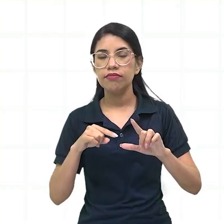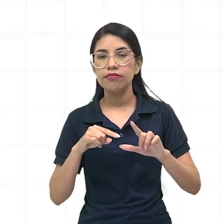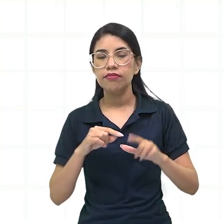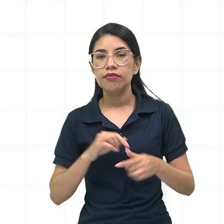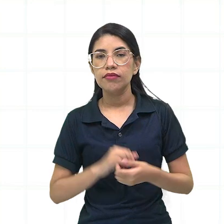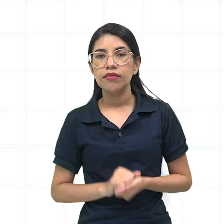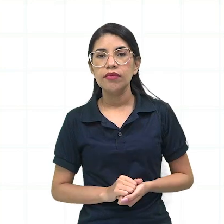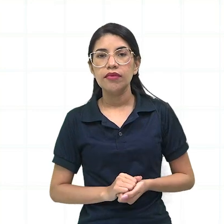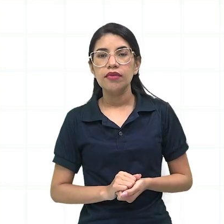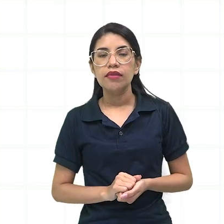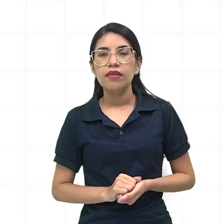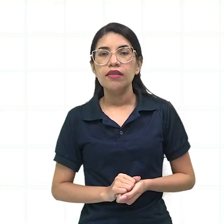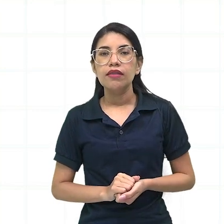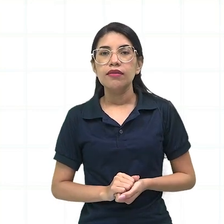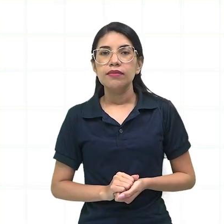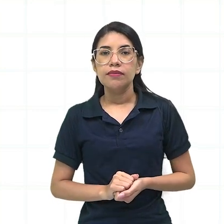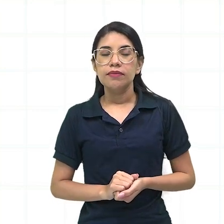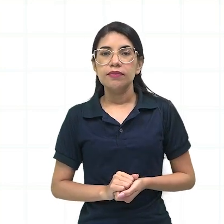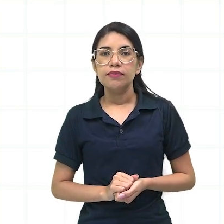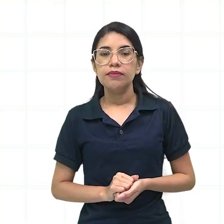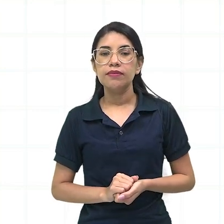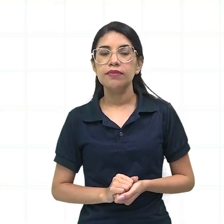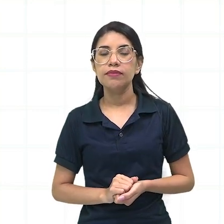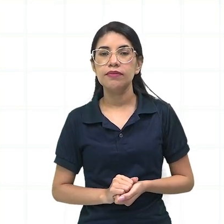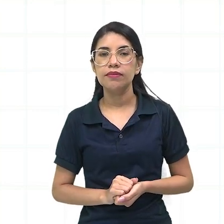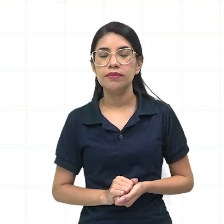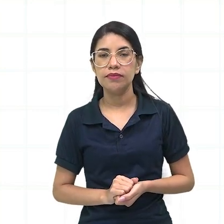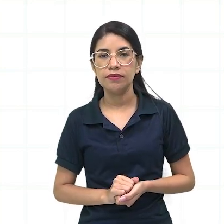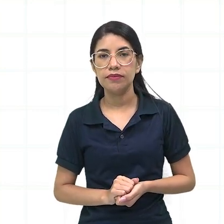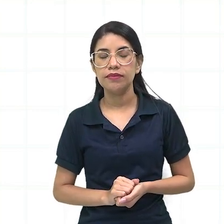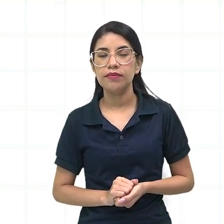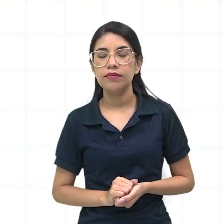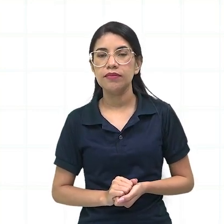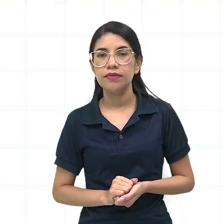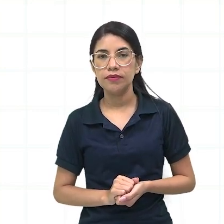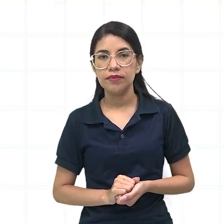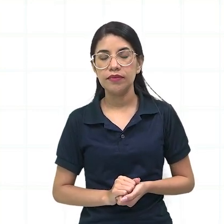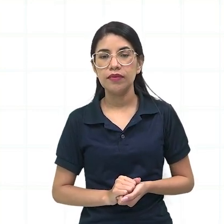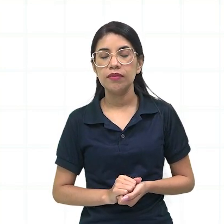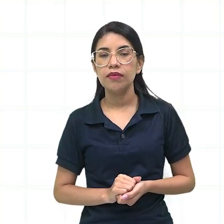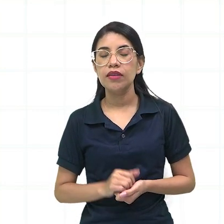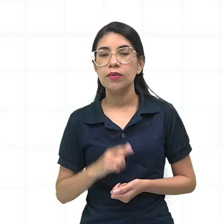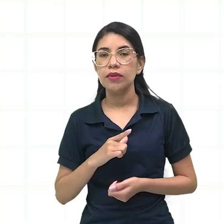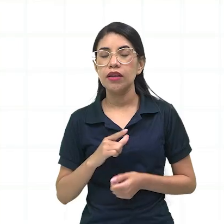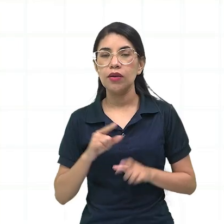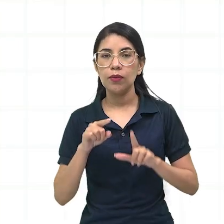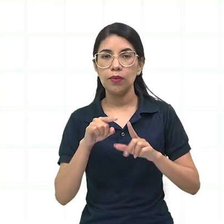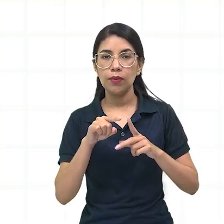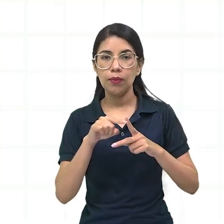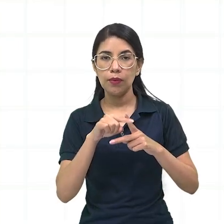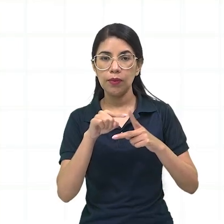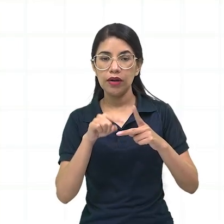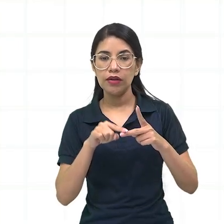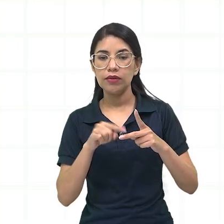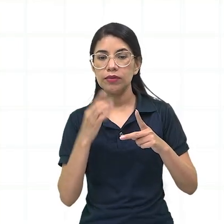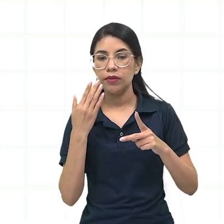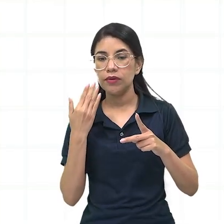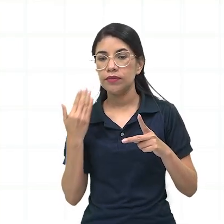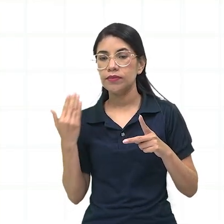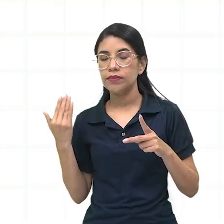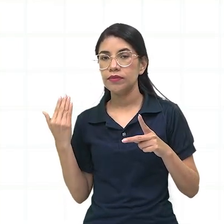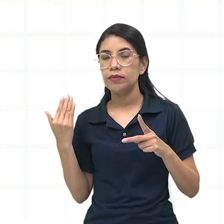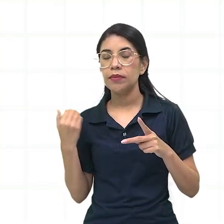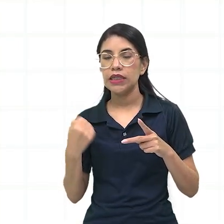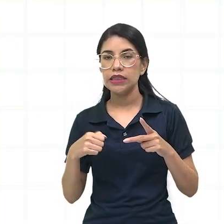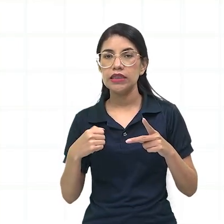diamante, né? Tem um formato de um diamante. Então, ele tem esse ângulo aqui, tá bom, gente? Ele